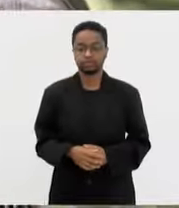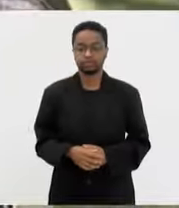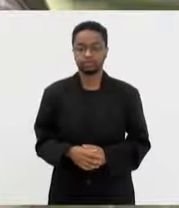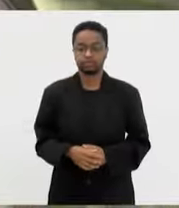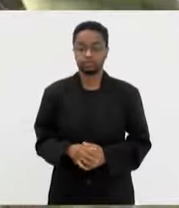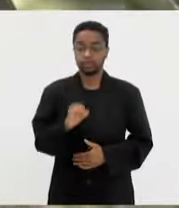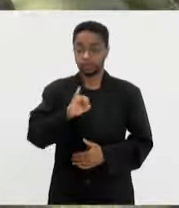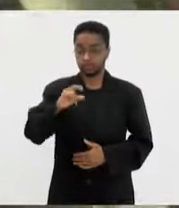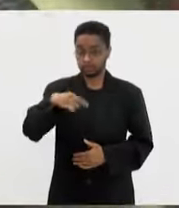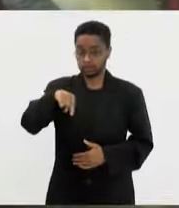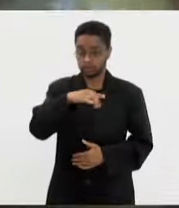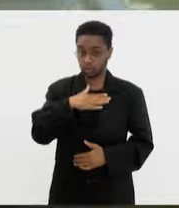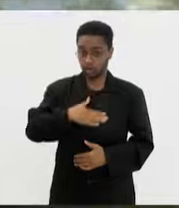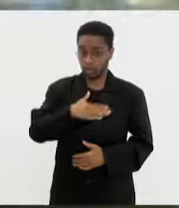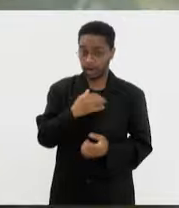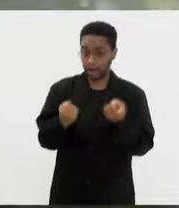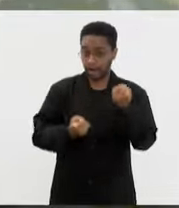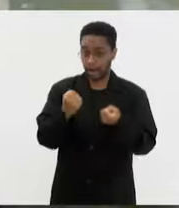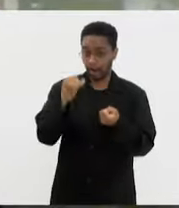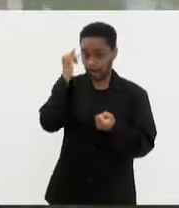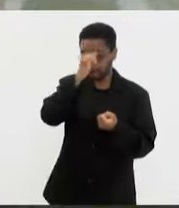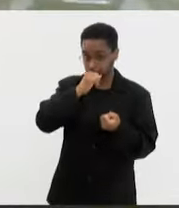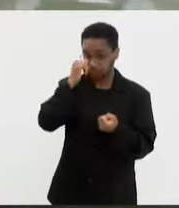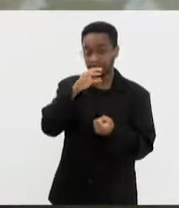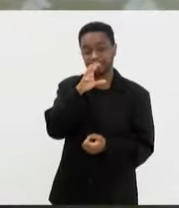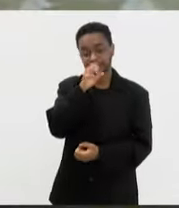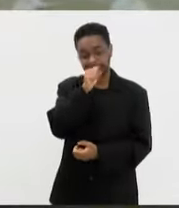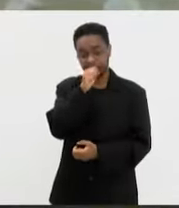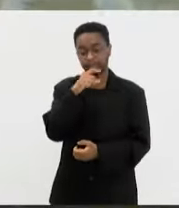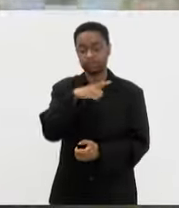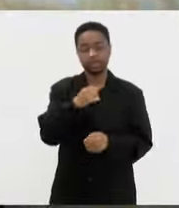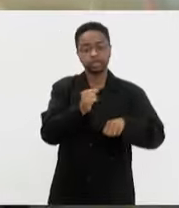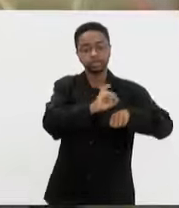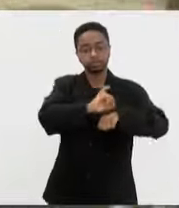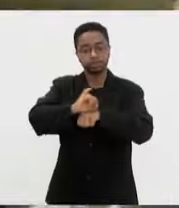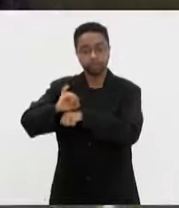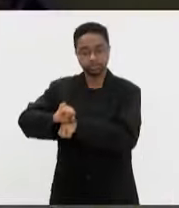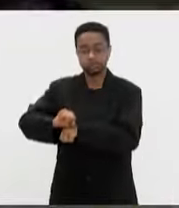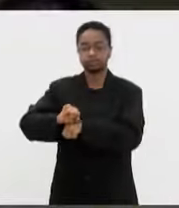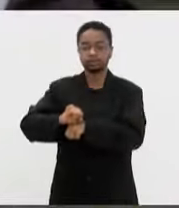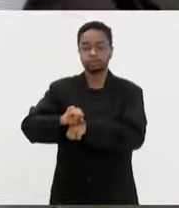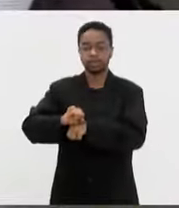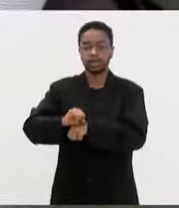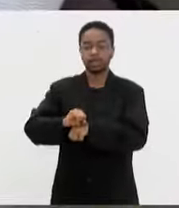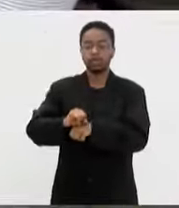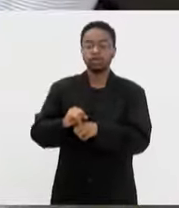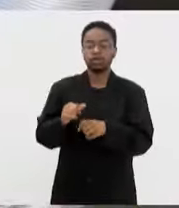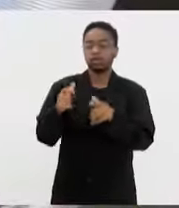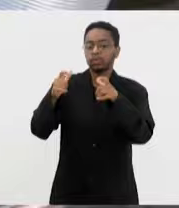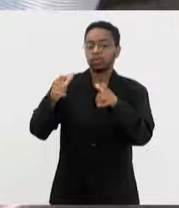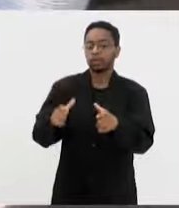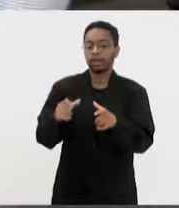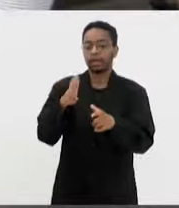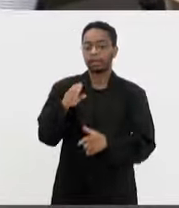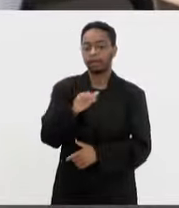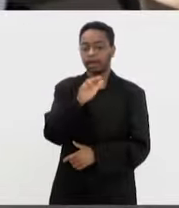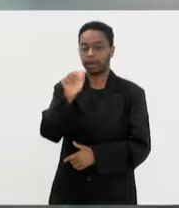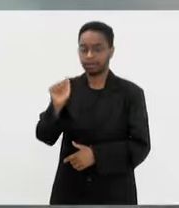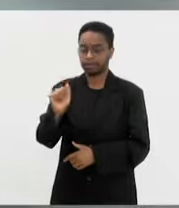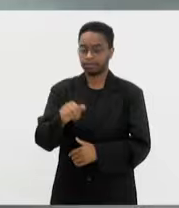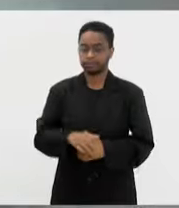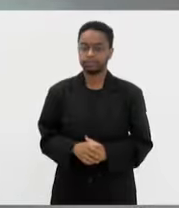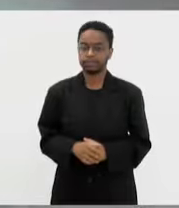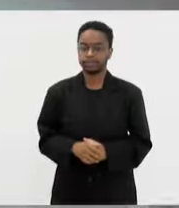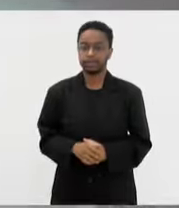Você que gosta de carros antigos, a pedida neste sábado é a exposição do Veteran Car Club no Freeway Center na Barra da Tijuca.